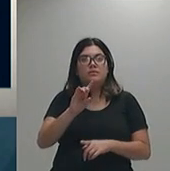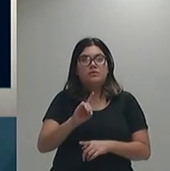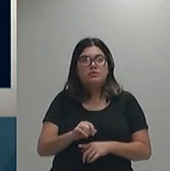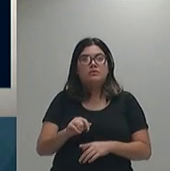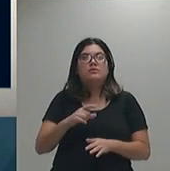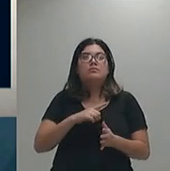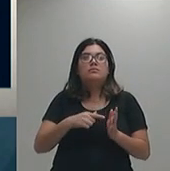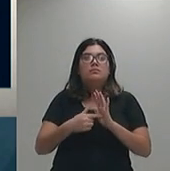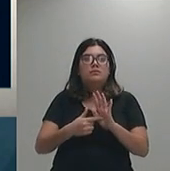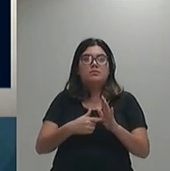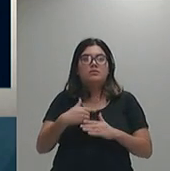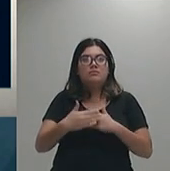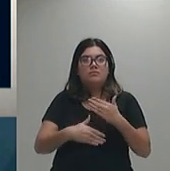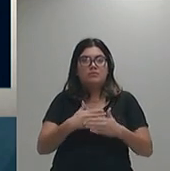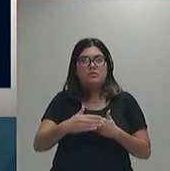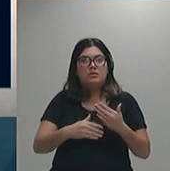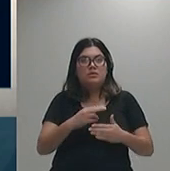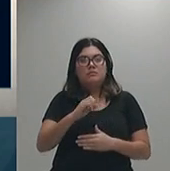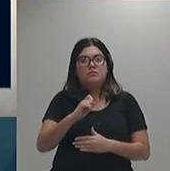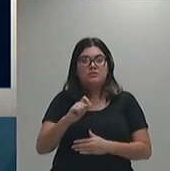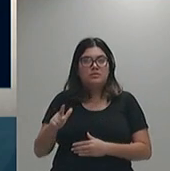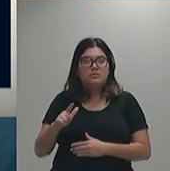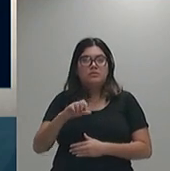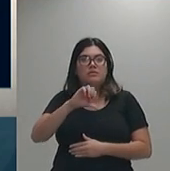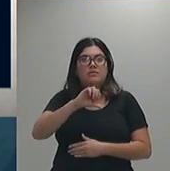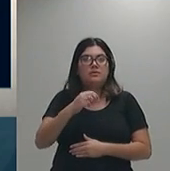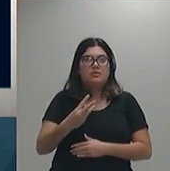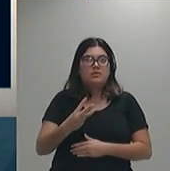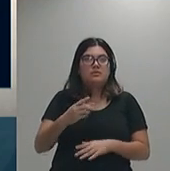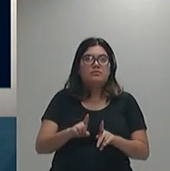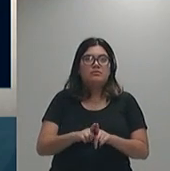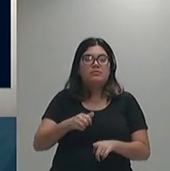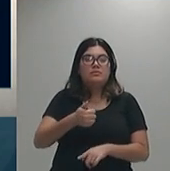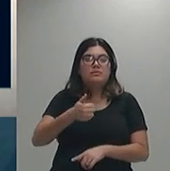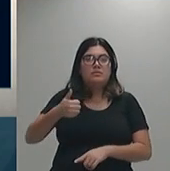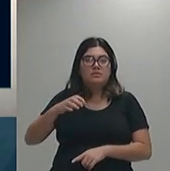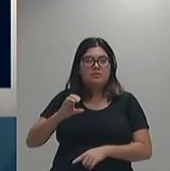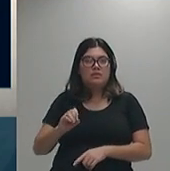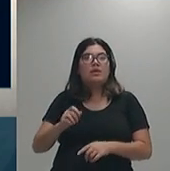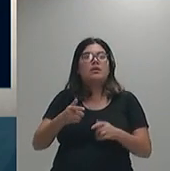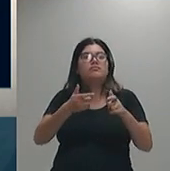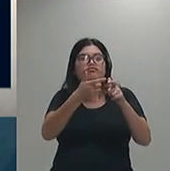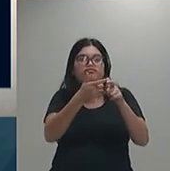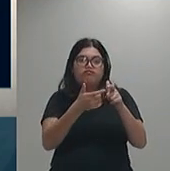arbitrais 93 a 110 seriam mais amplos